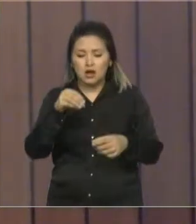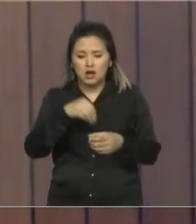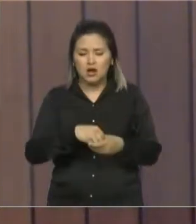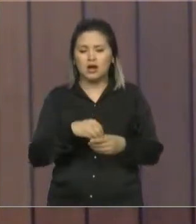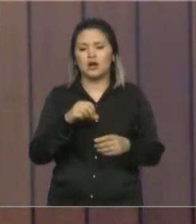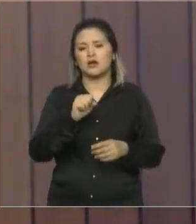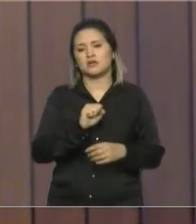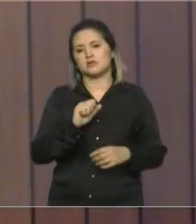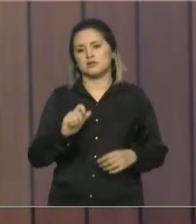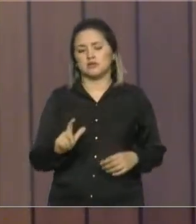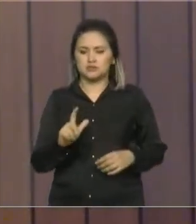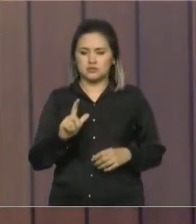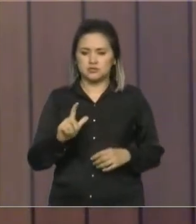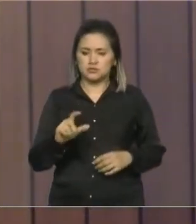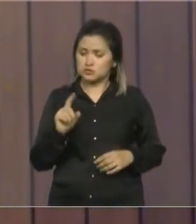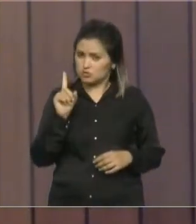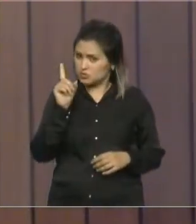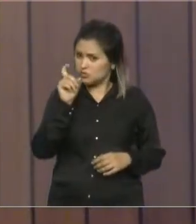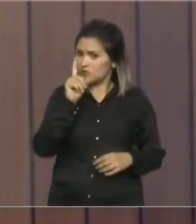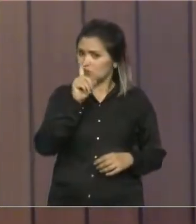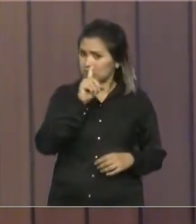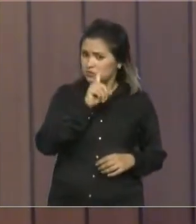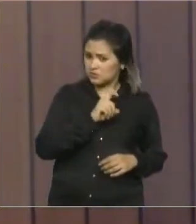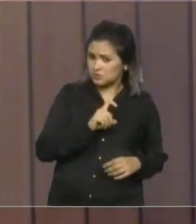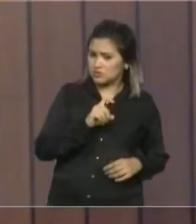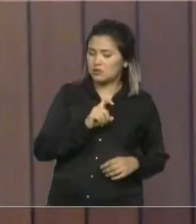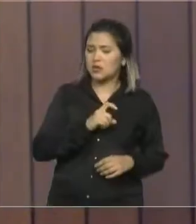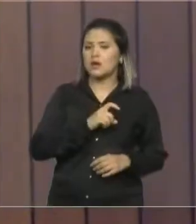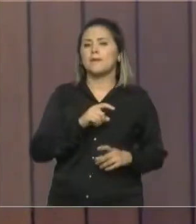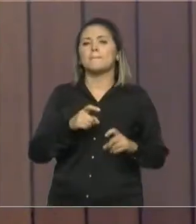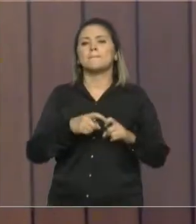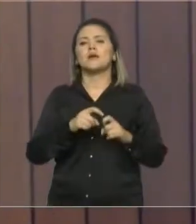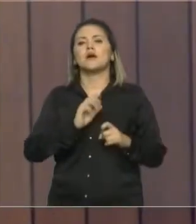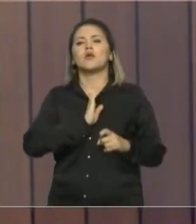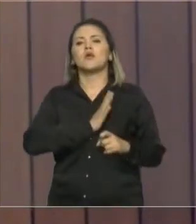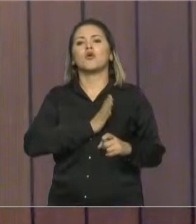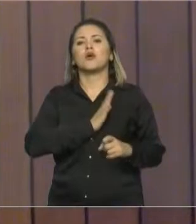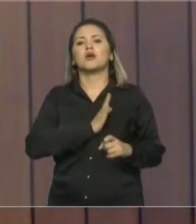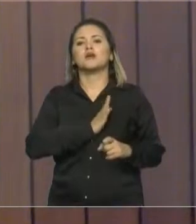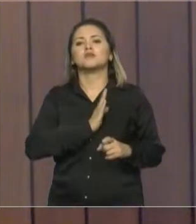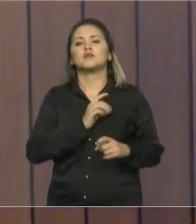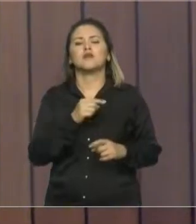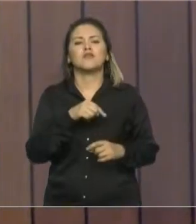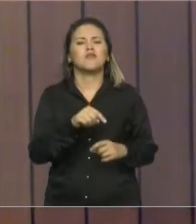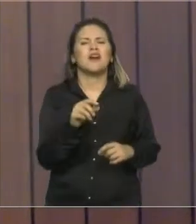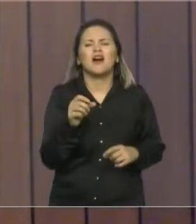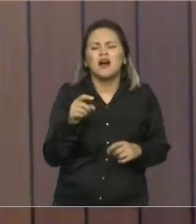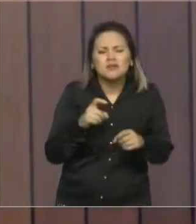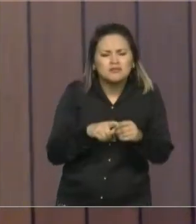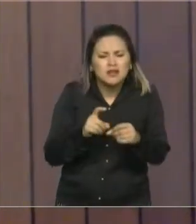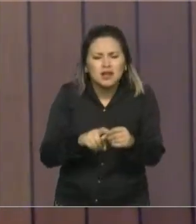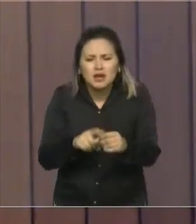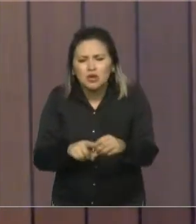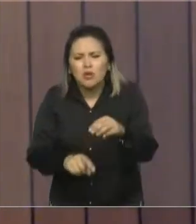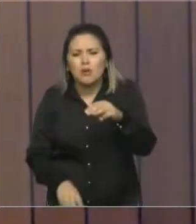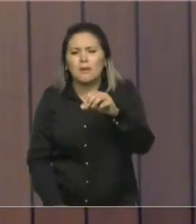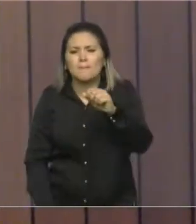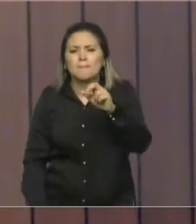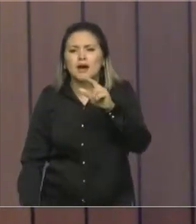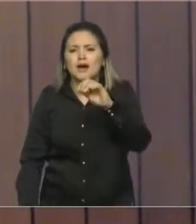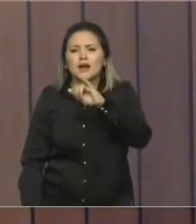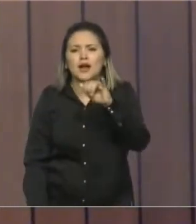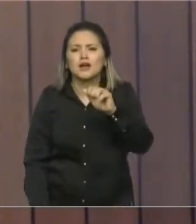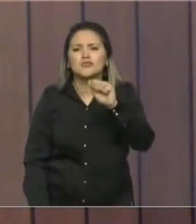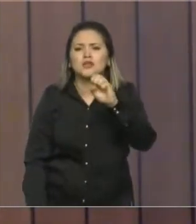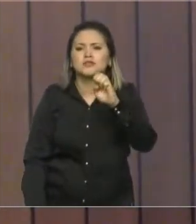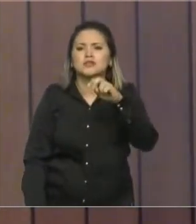É muito difícil você querer levar um cardiologista lá para a região de Marajá do Sena, não vai querer ir ainda hoje. Por quê? Porque